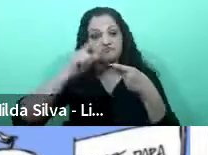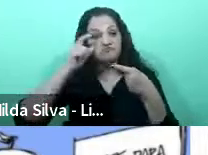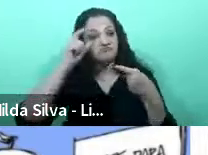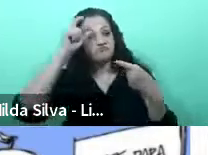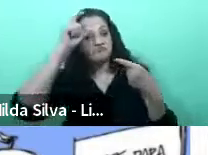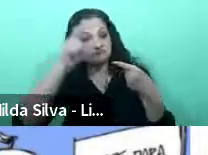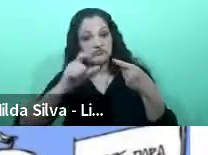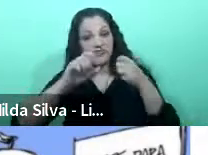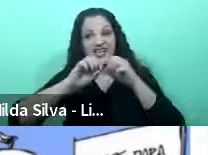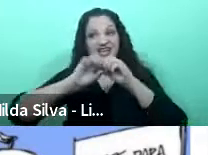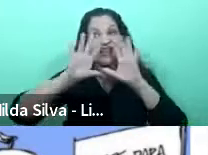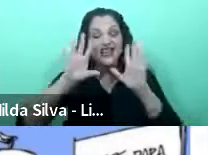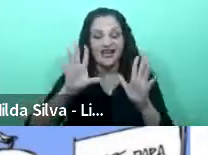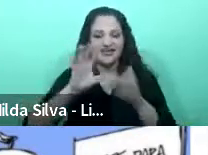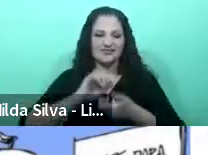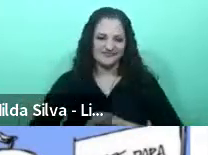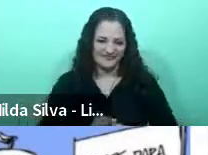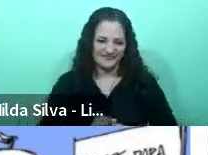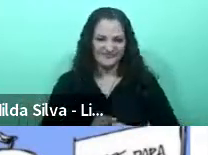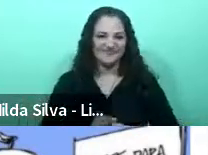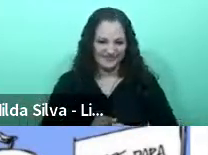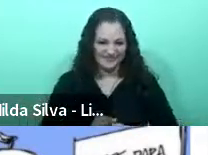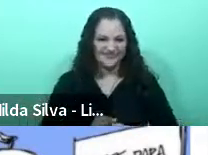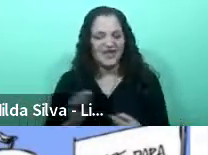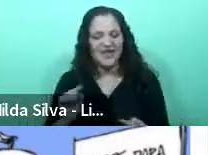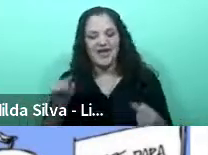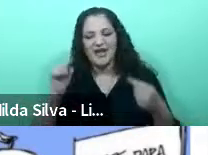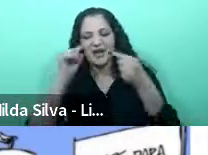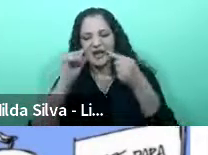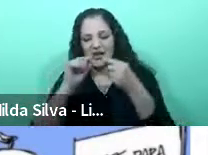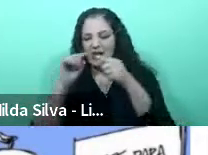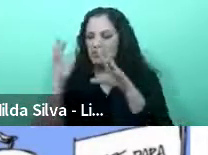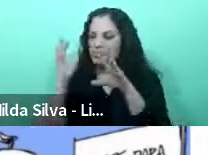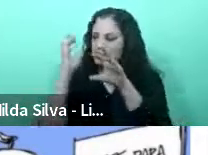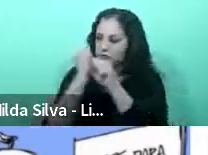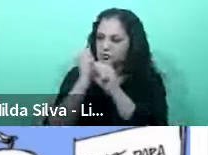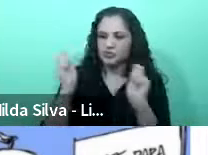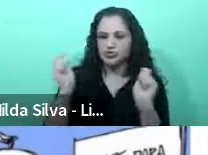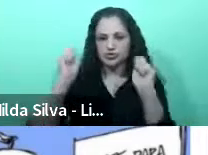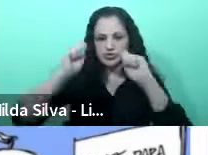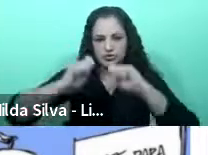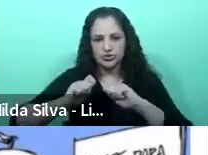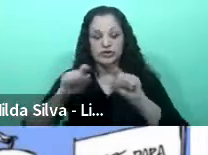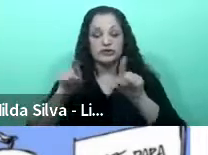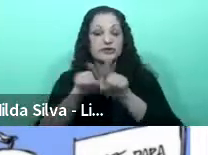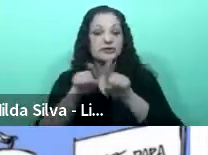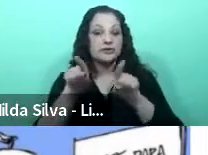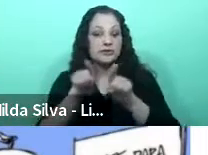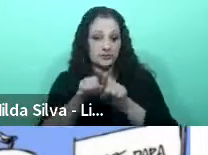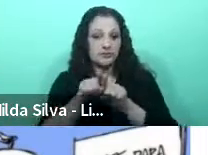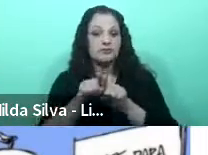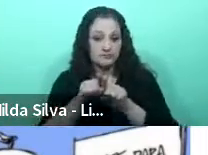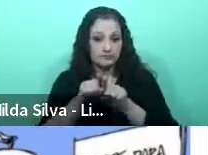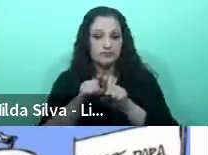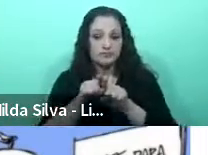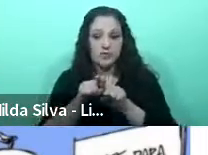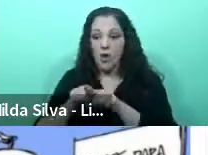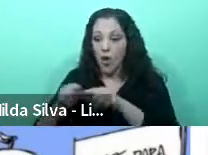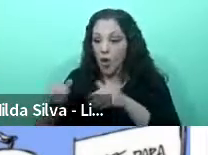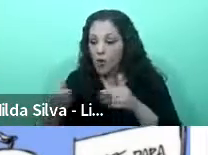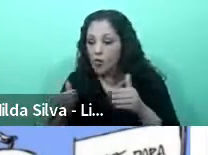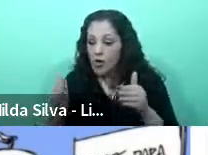intencionalidade clara, tanto no que se refere aos resultados possíveis, quanto aos meios, né? Isso é